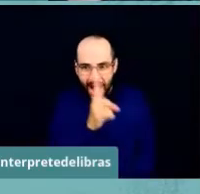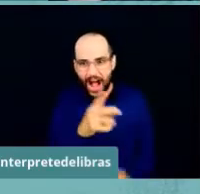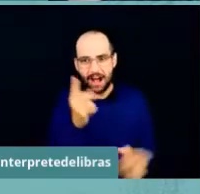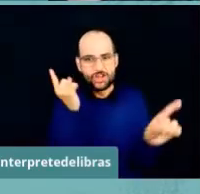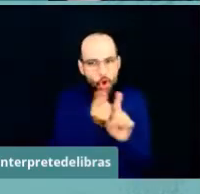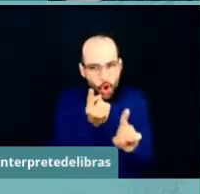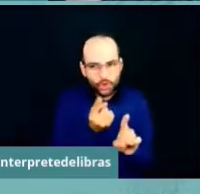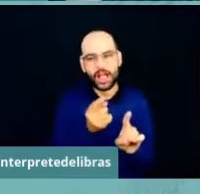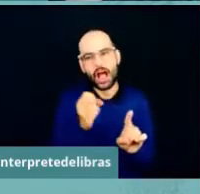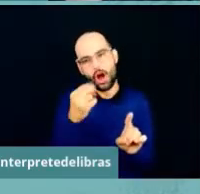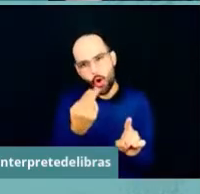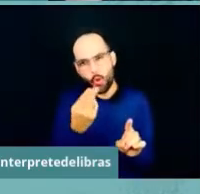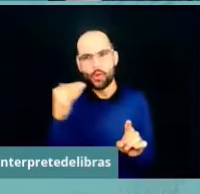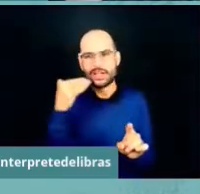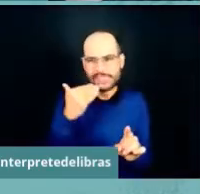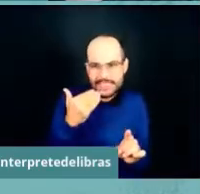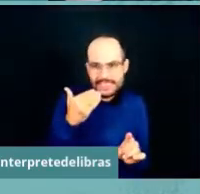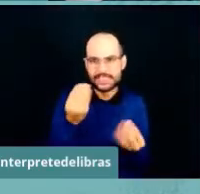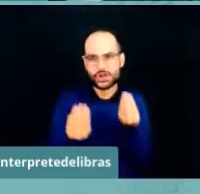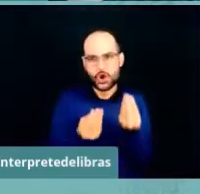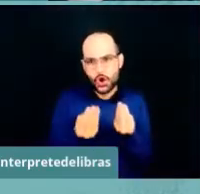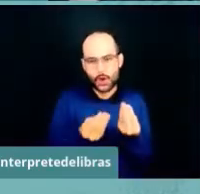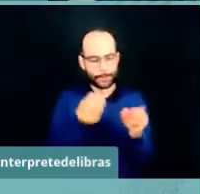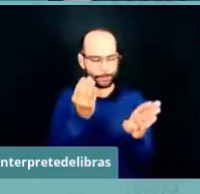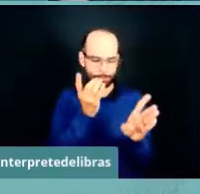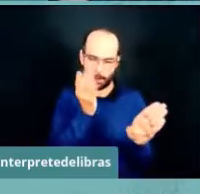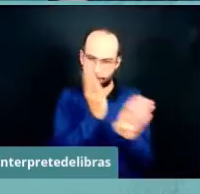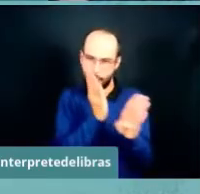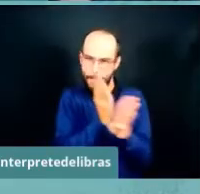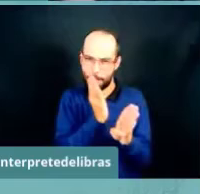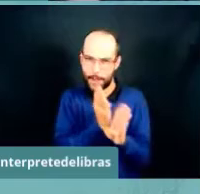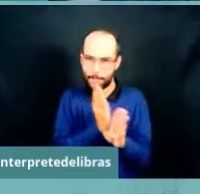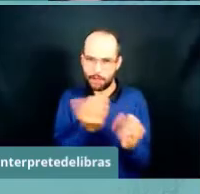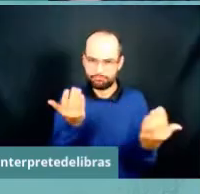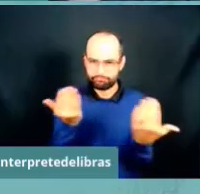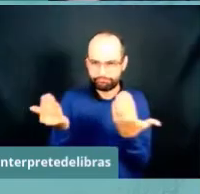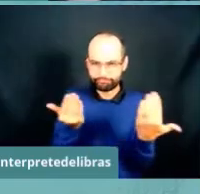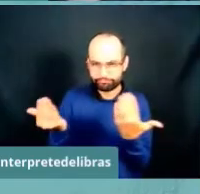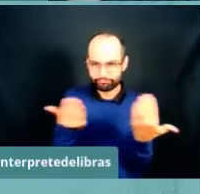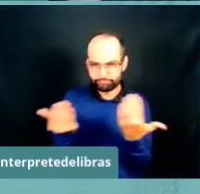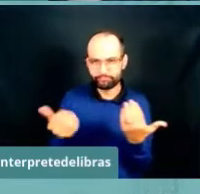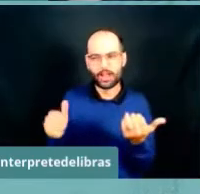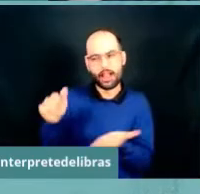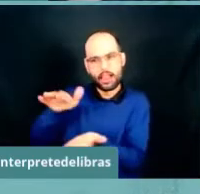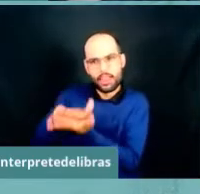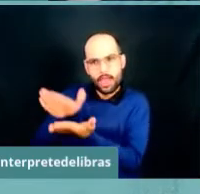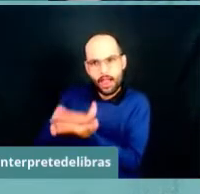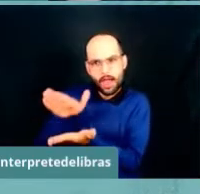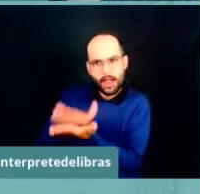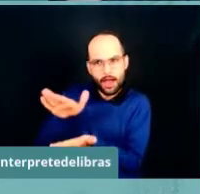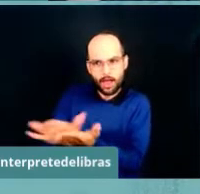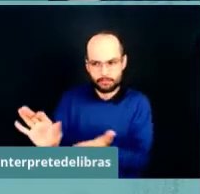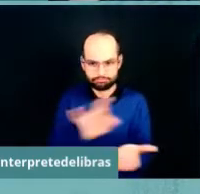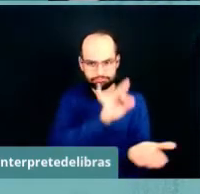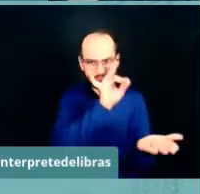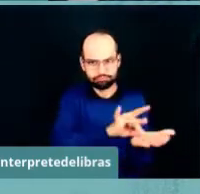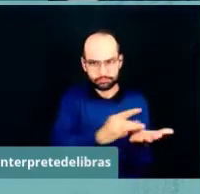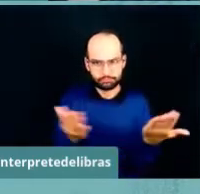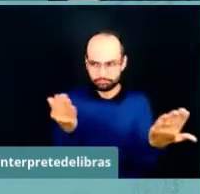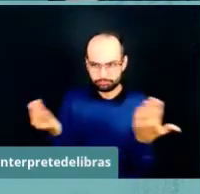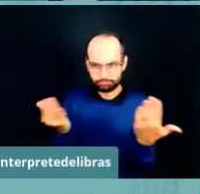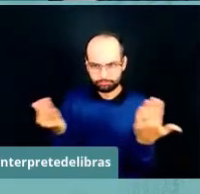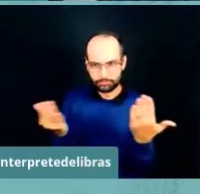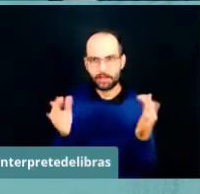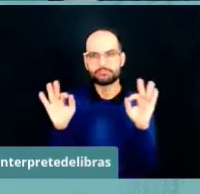daí definir se aqueles valores que o laboratório publicou, se eles de fato são reais e